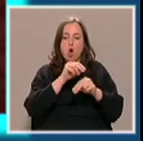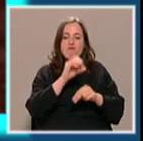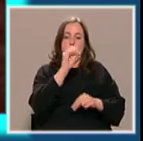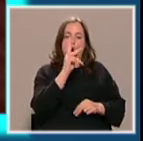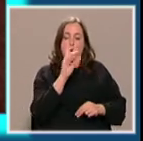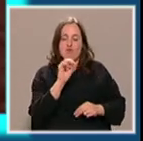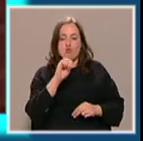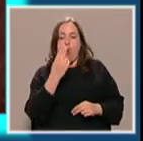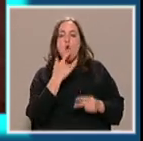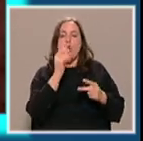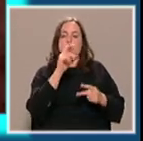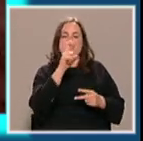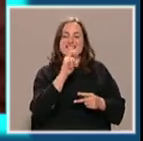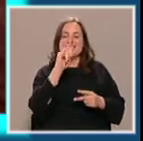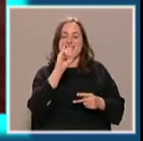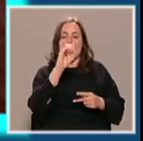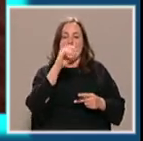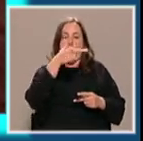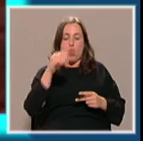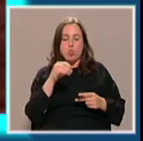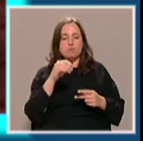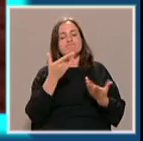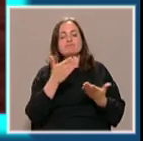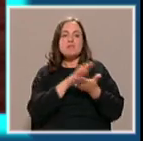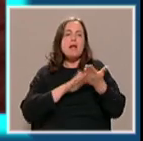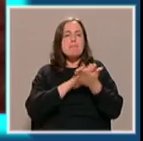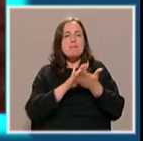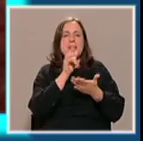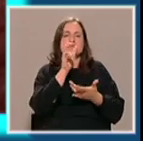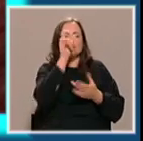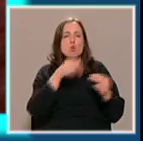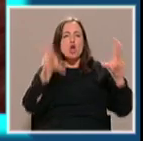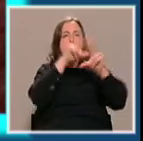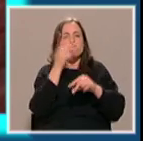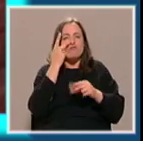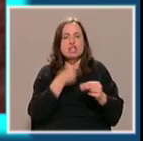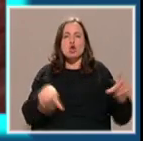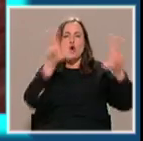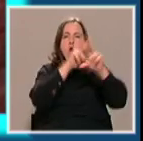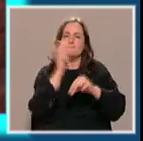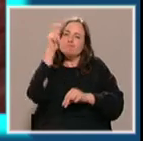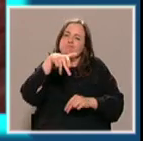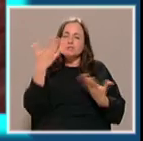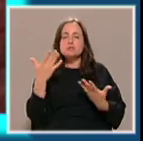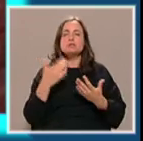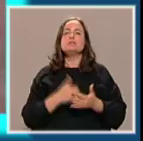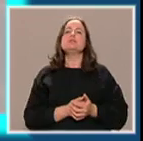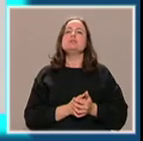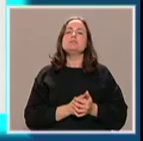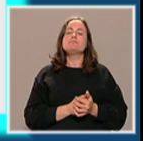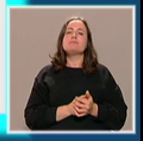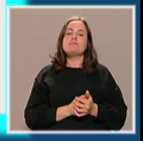ou zigoto, o ponto de partida para um novo indivíduo, para uma nova vida, que